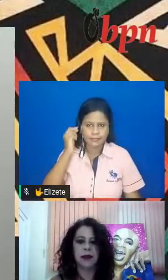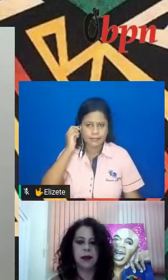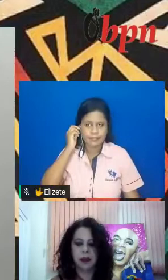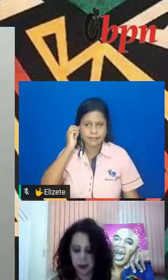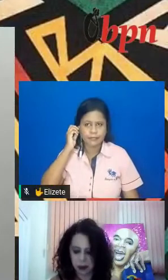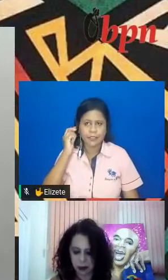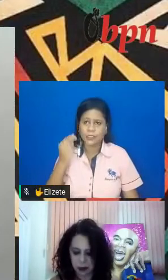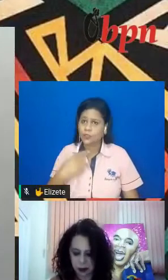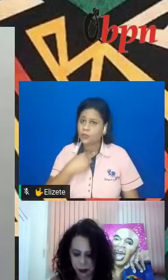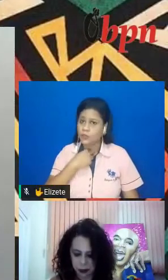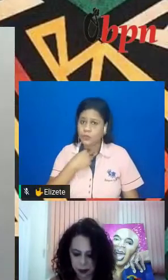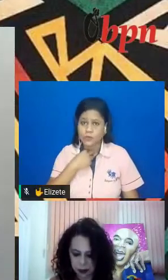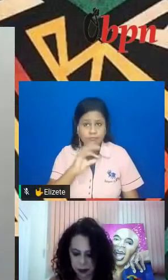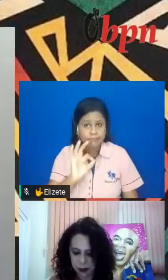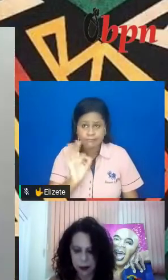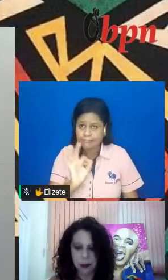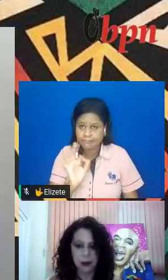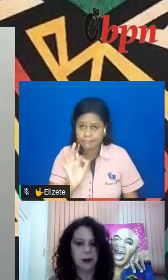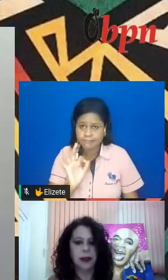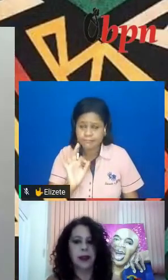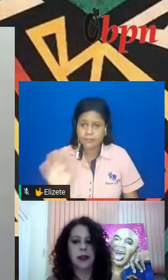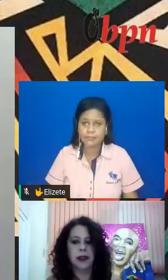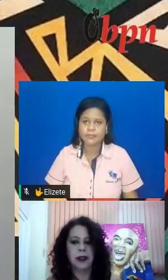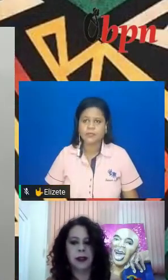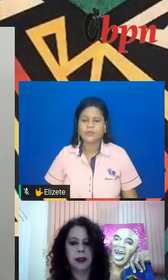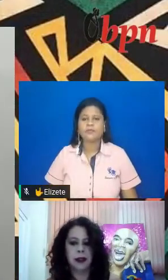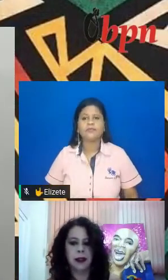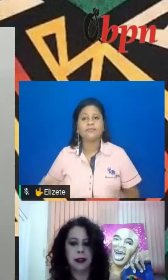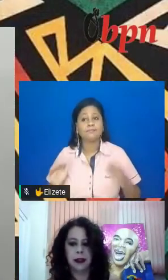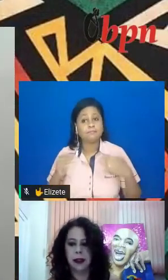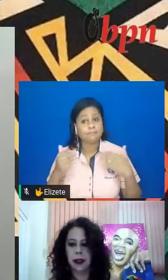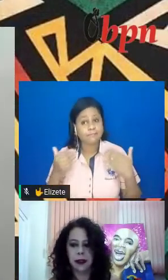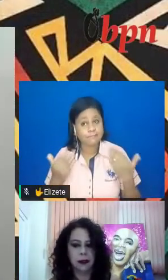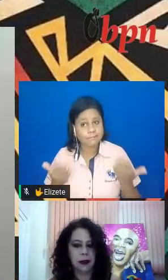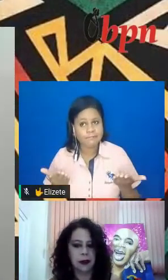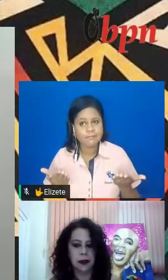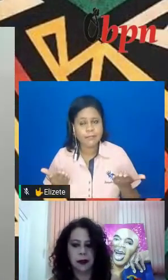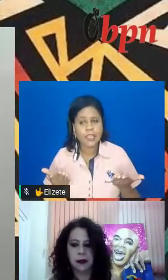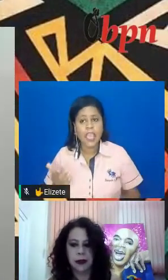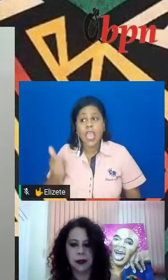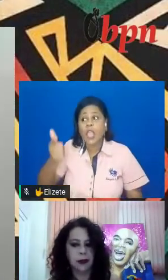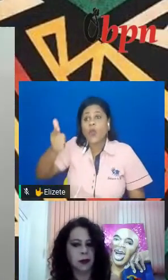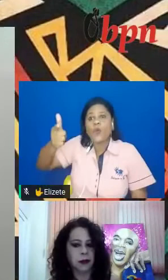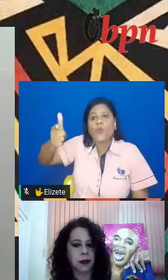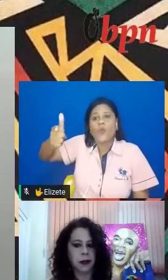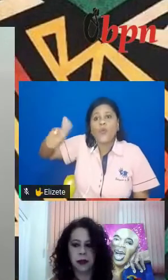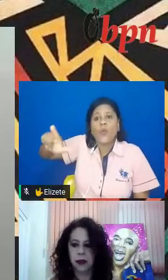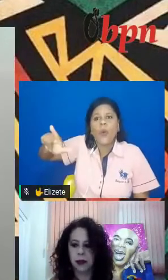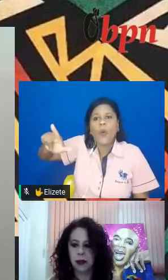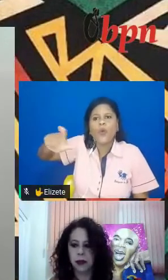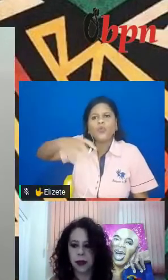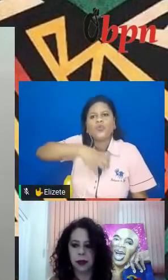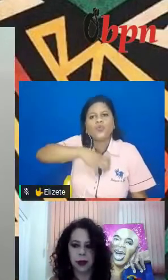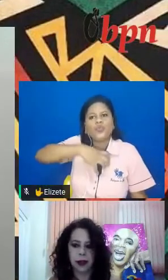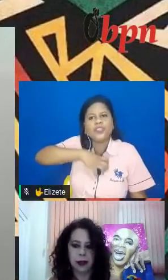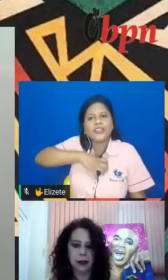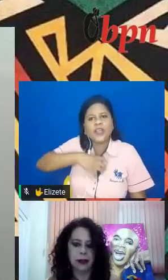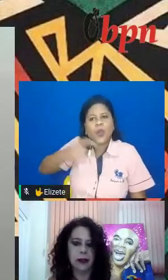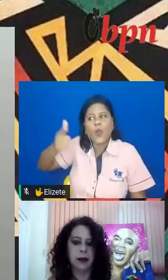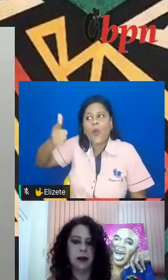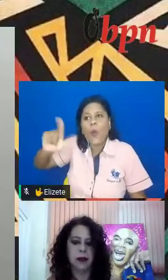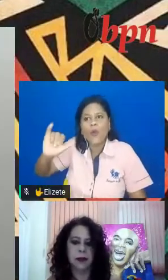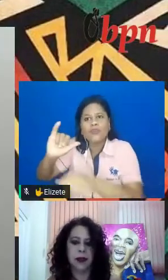Não pode, entende? Então, quer dizer, esse é o outro lado, essa é uma